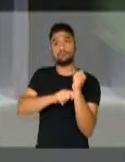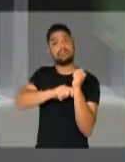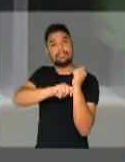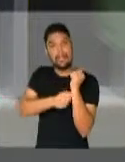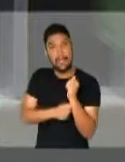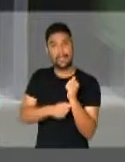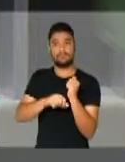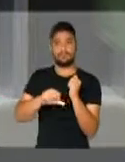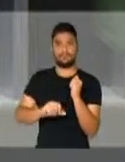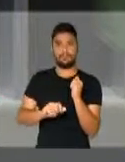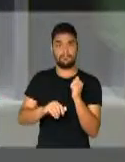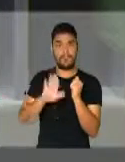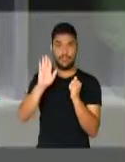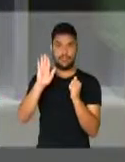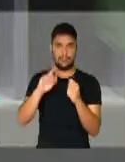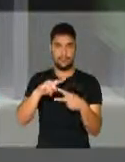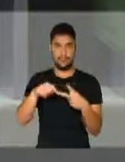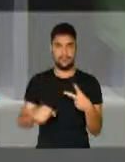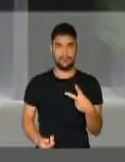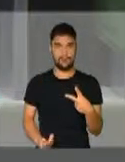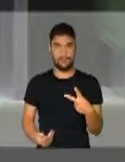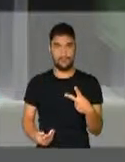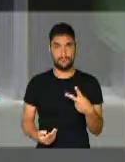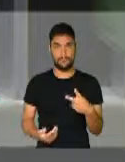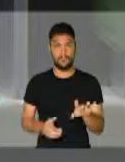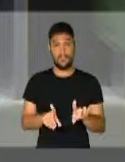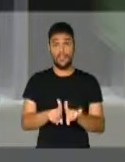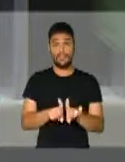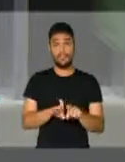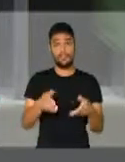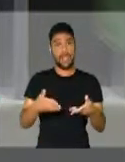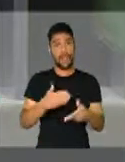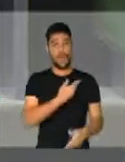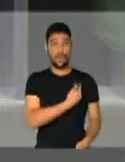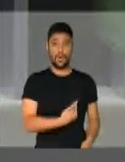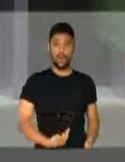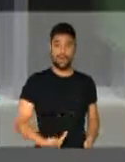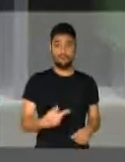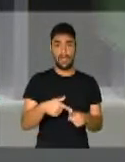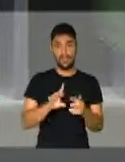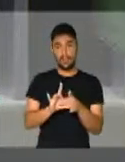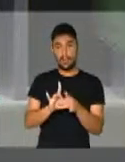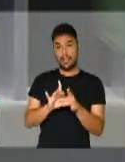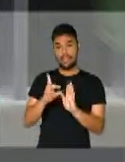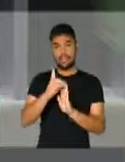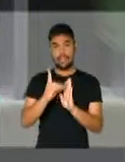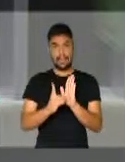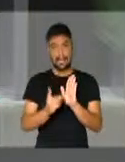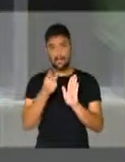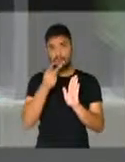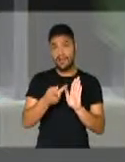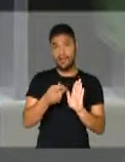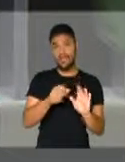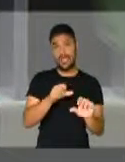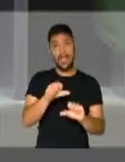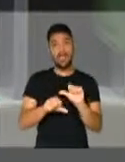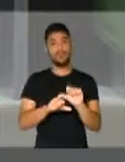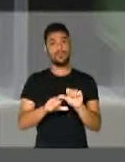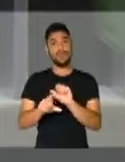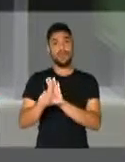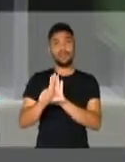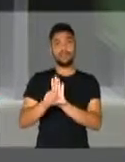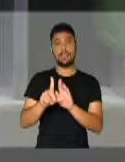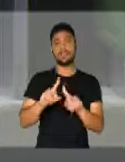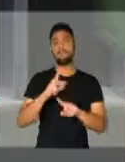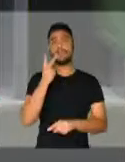ultrasecretos. Como se não bastasse, o governo regulamenta através desse decreto, altera a lei para